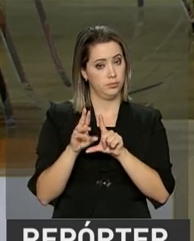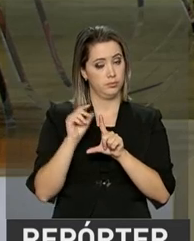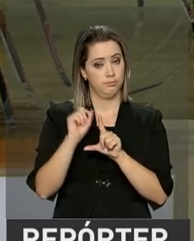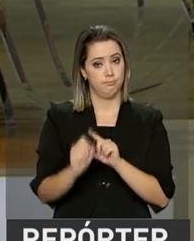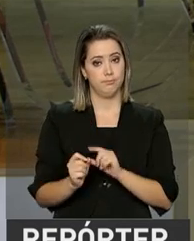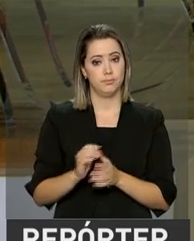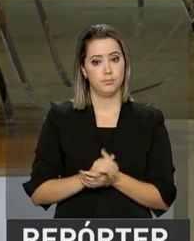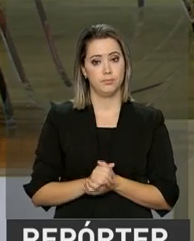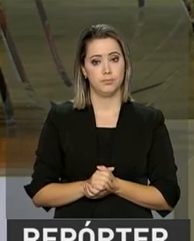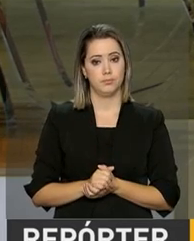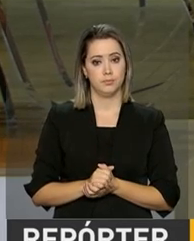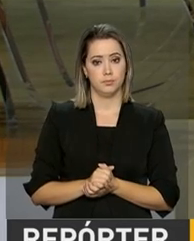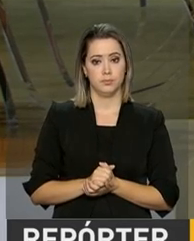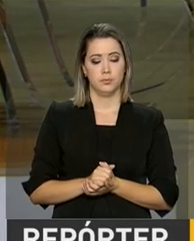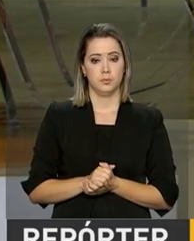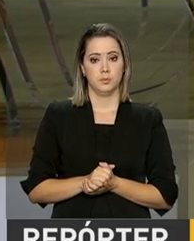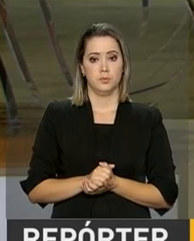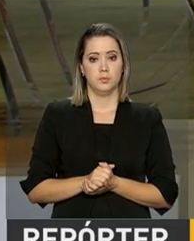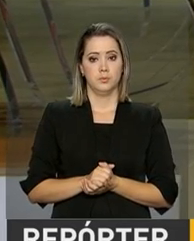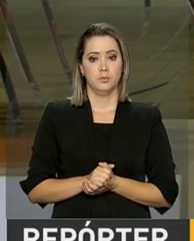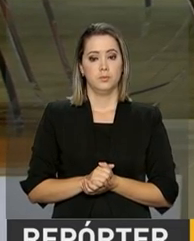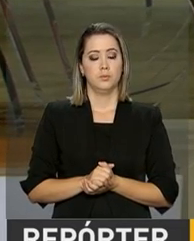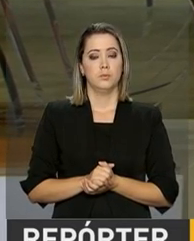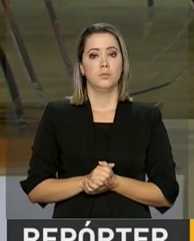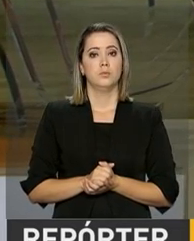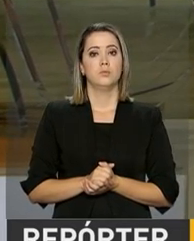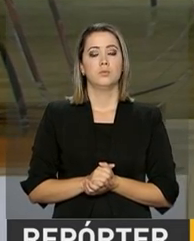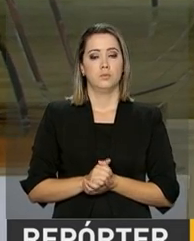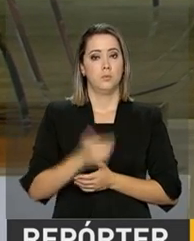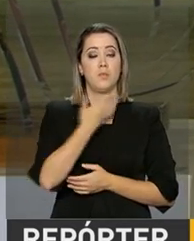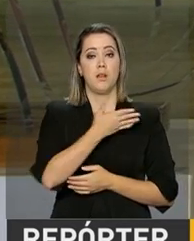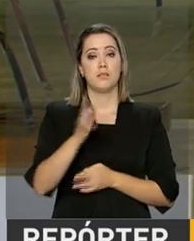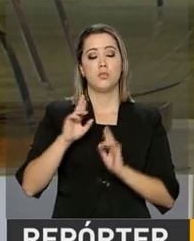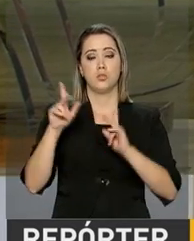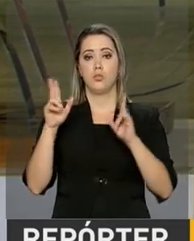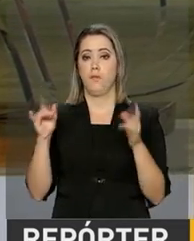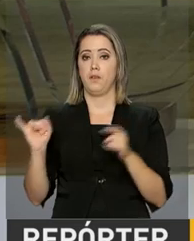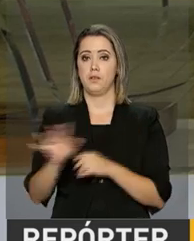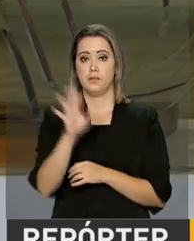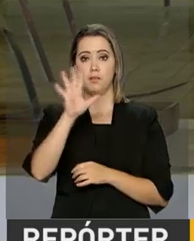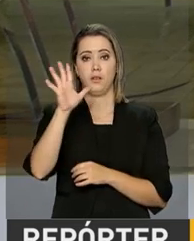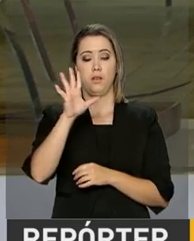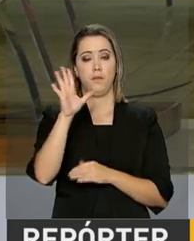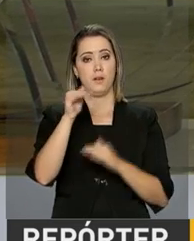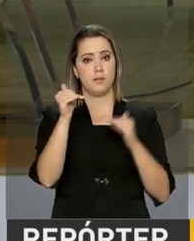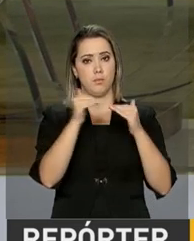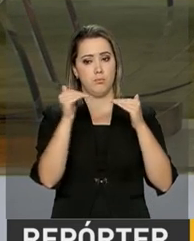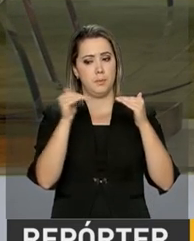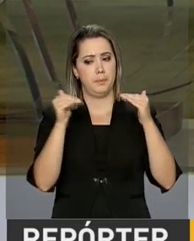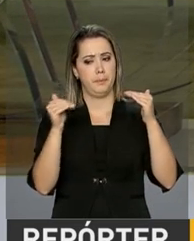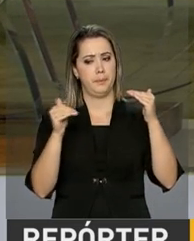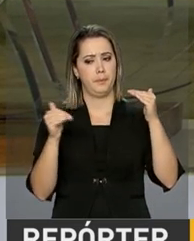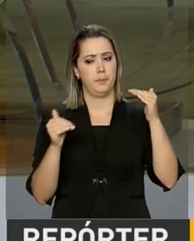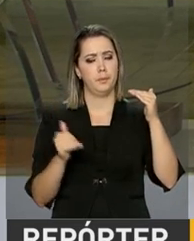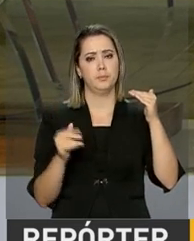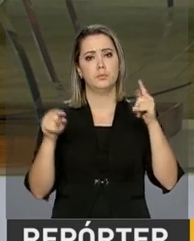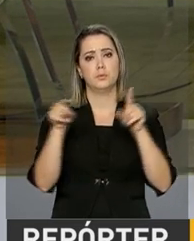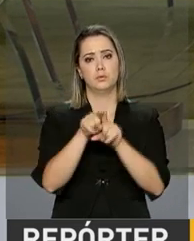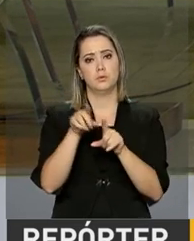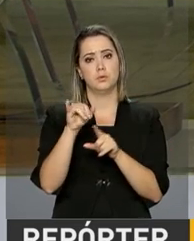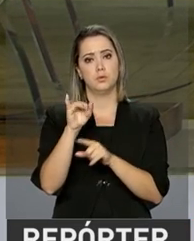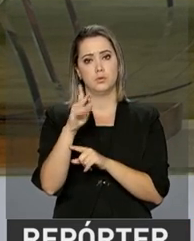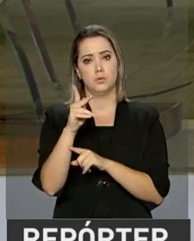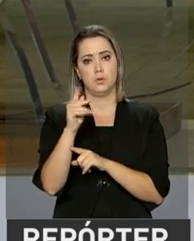NBR Roberto esta variação que você se referiu esta menor variação nos índices de